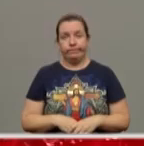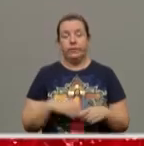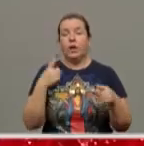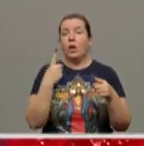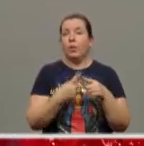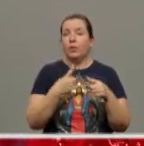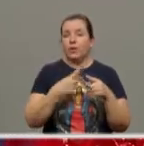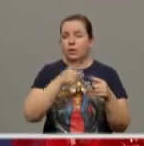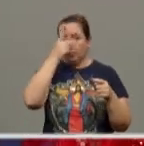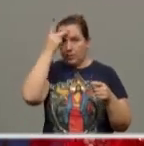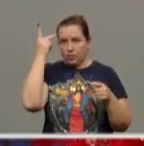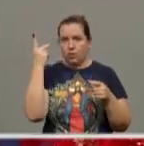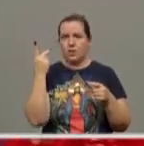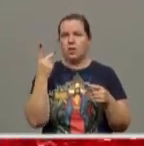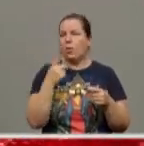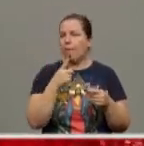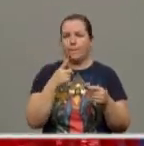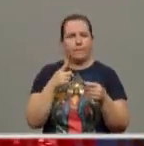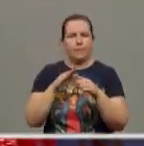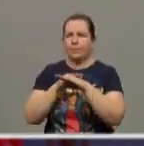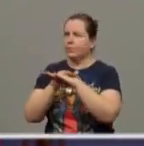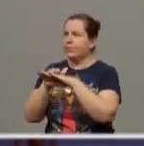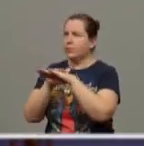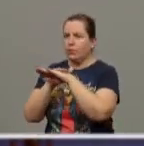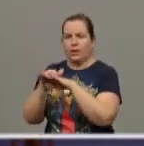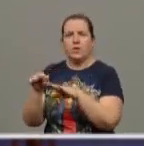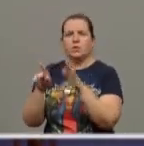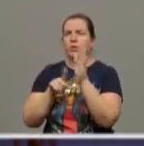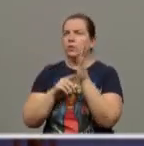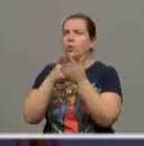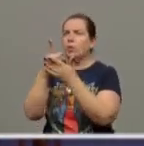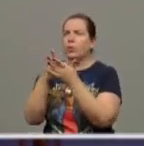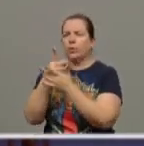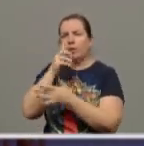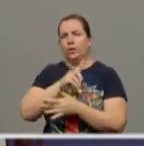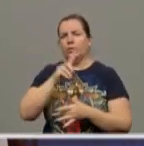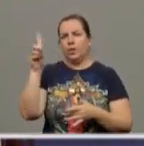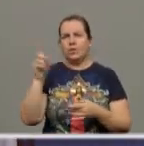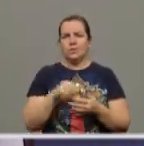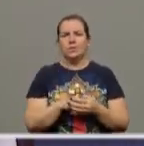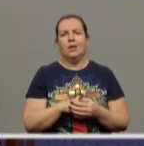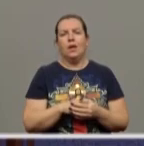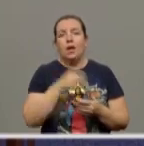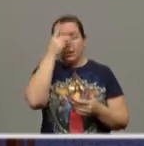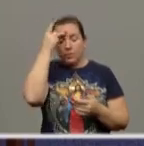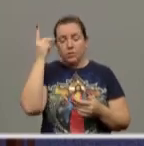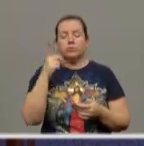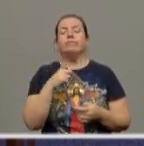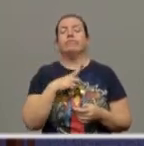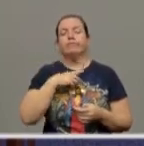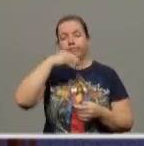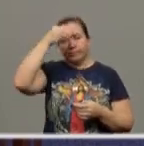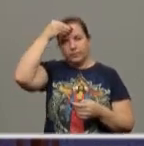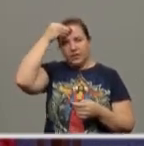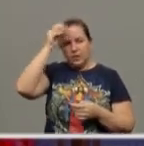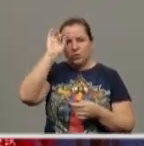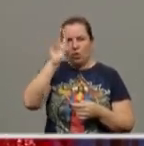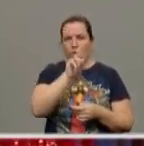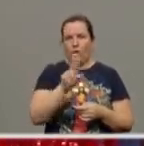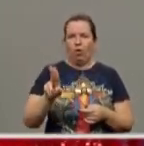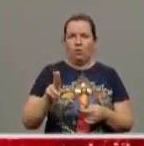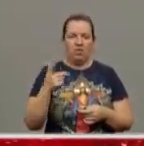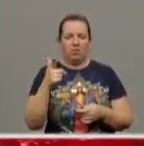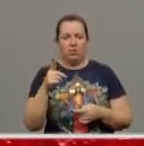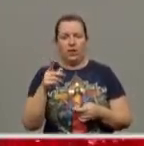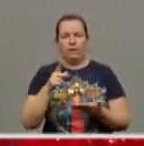presença de Deus. De batizado só tem nome. Não vive como um batizado. E, infelizmente, também muito pai e